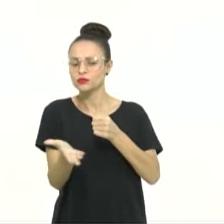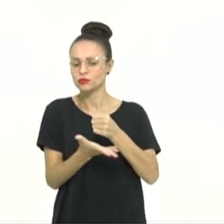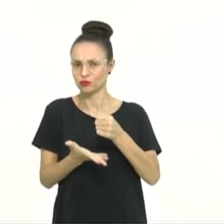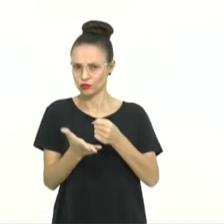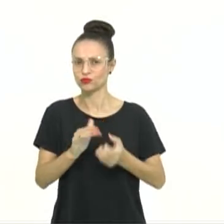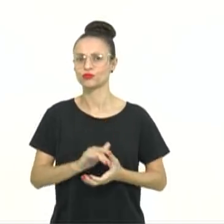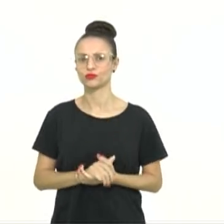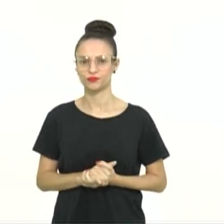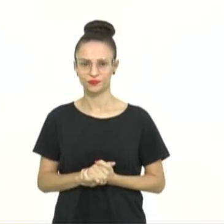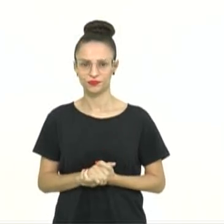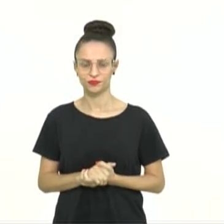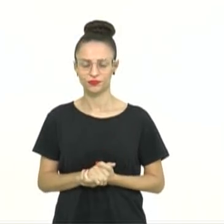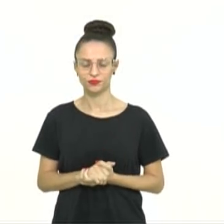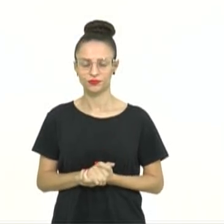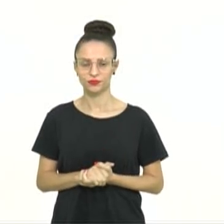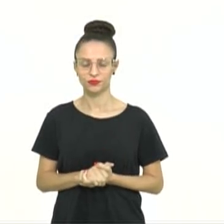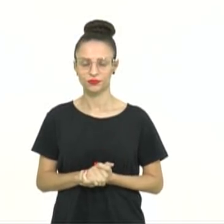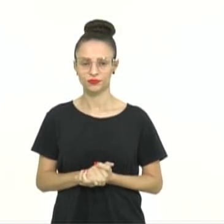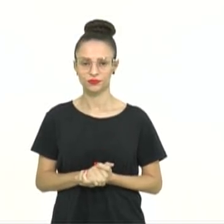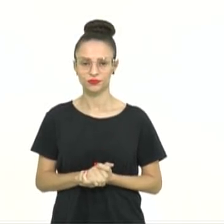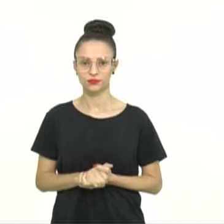esboço.